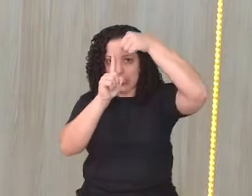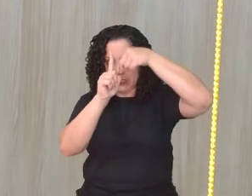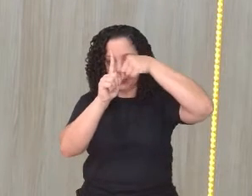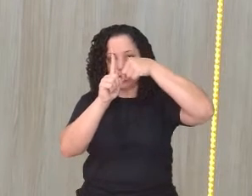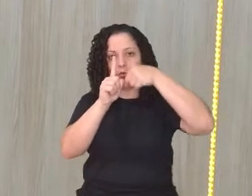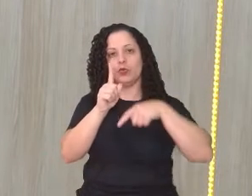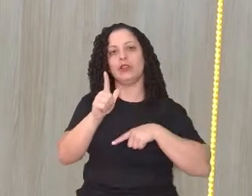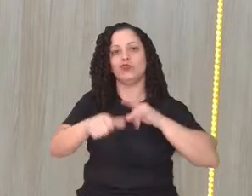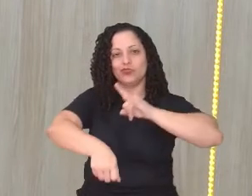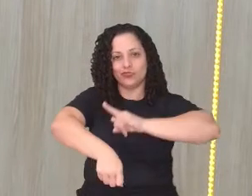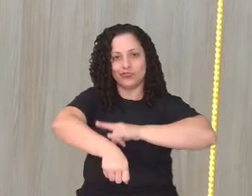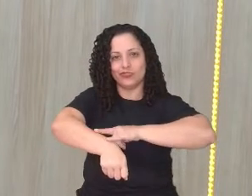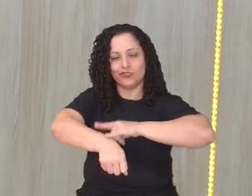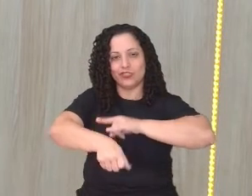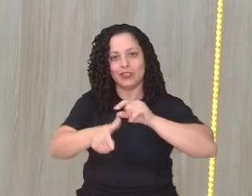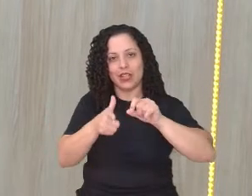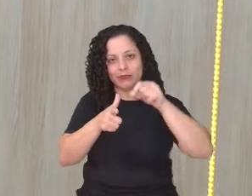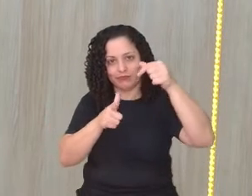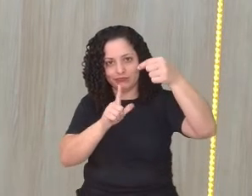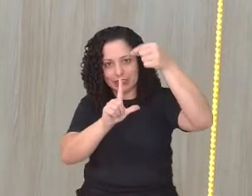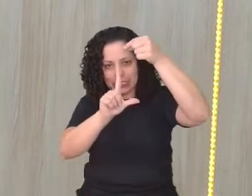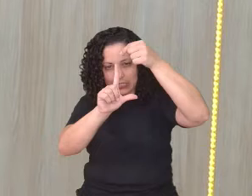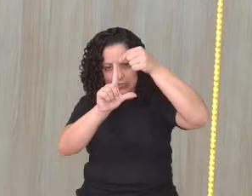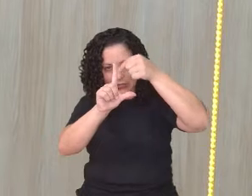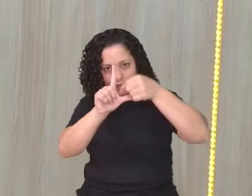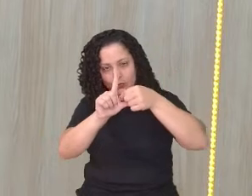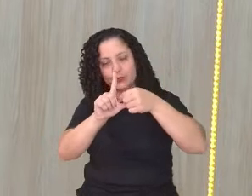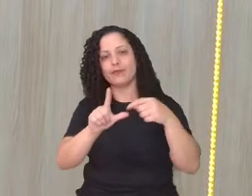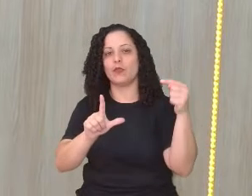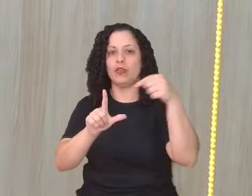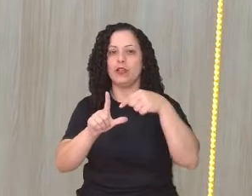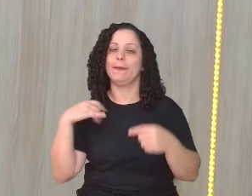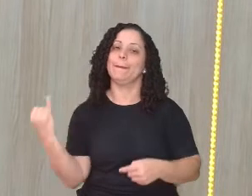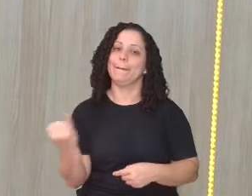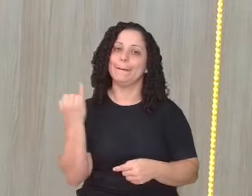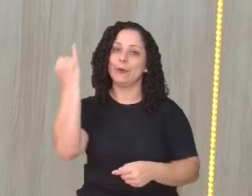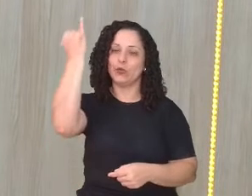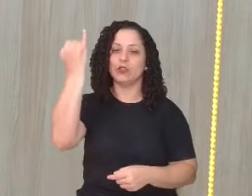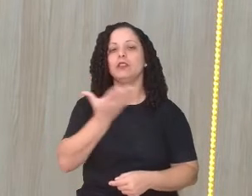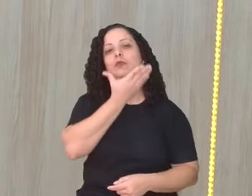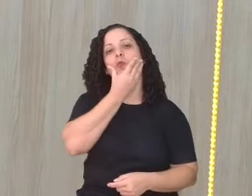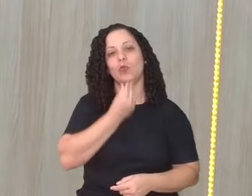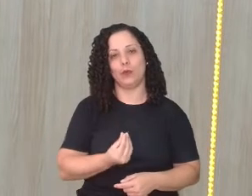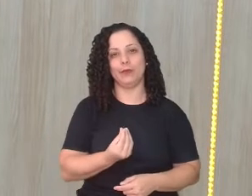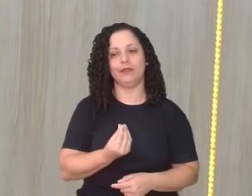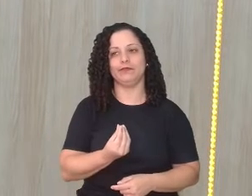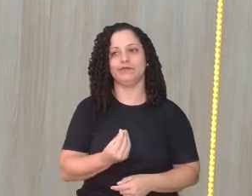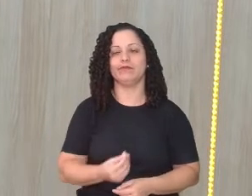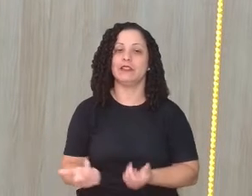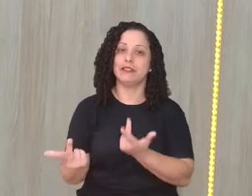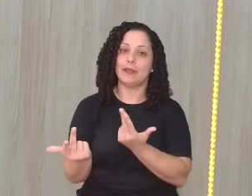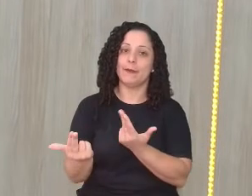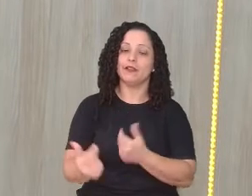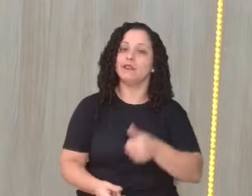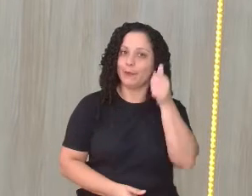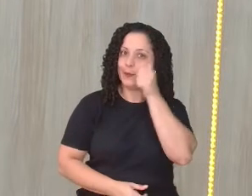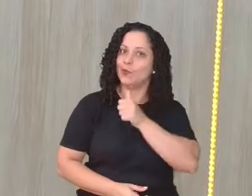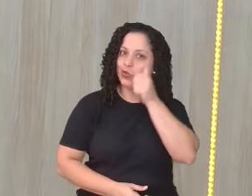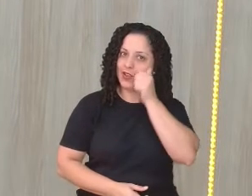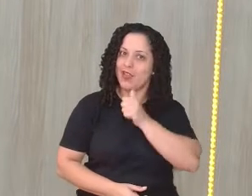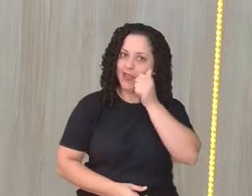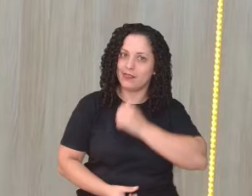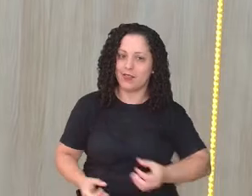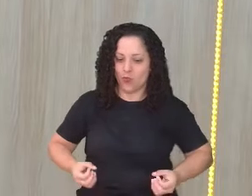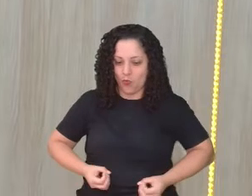Então, ele é bastante importante aí no corpo do homem, assim como o útero, o ovário no corpo